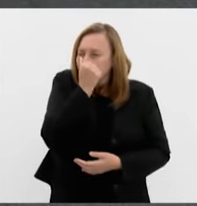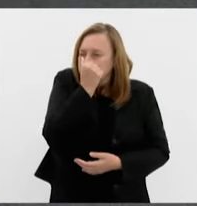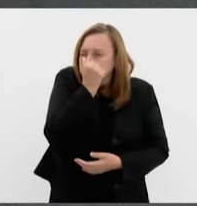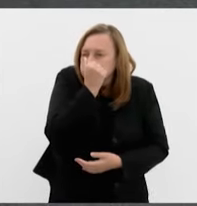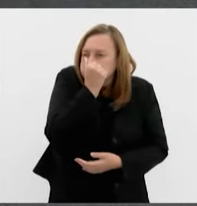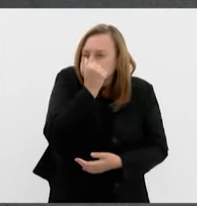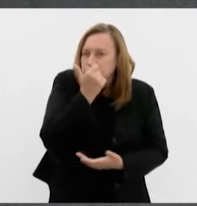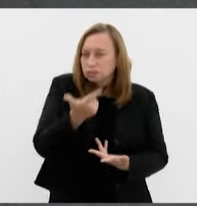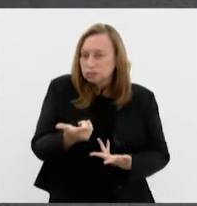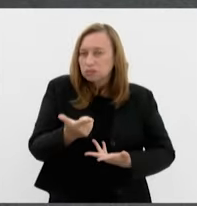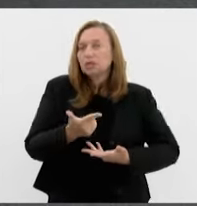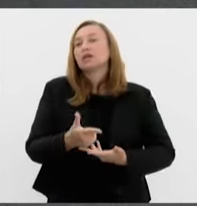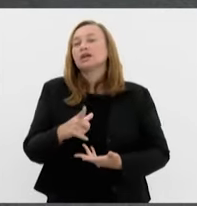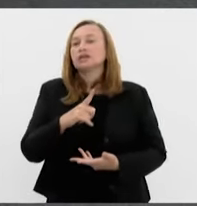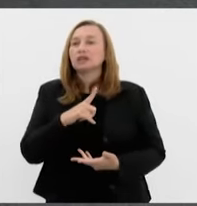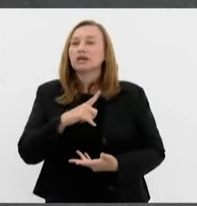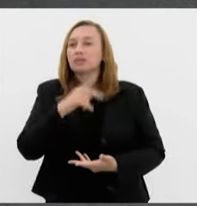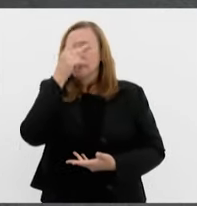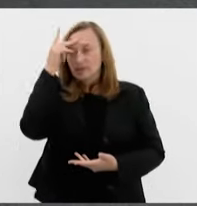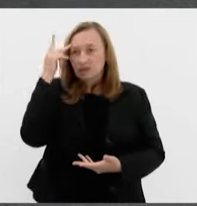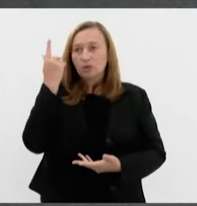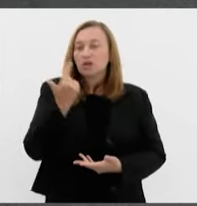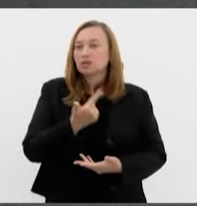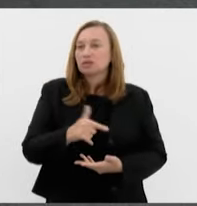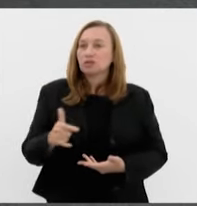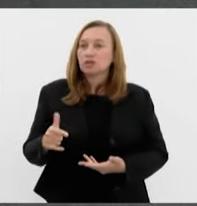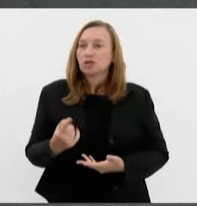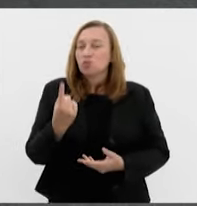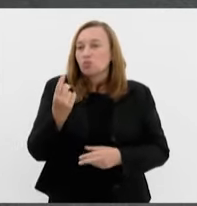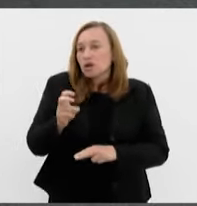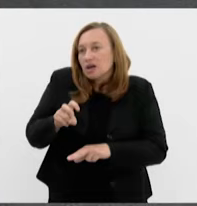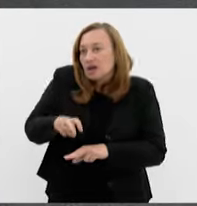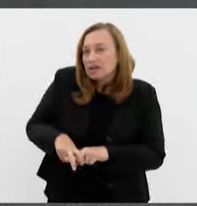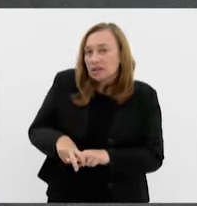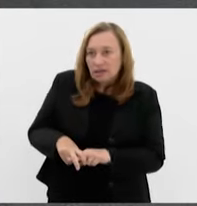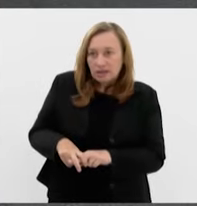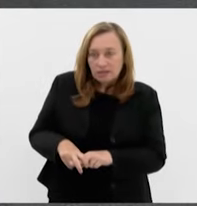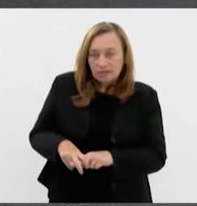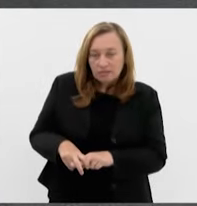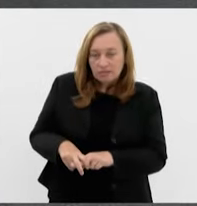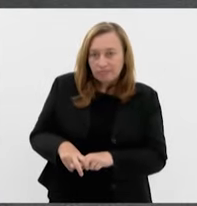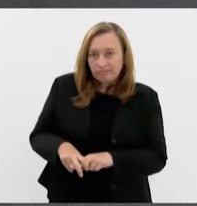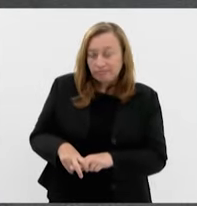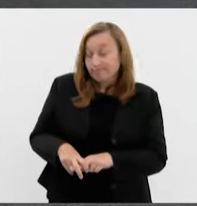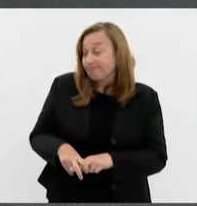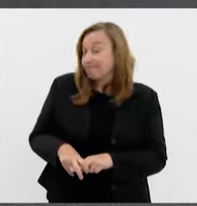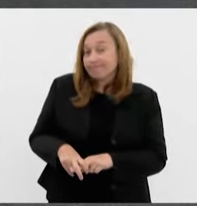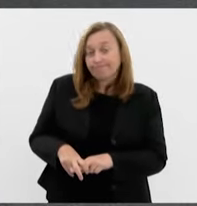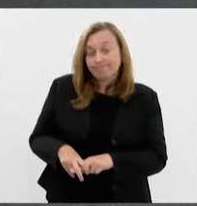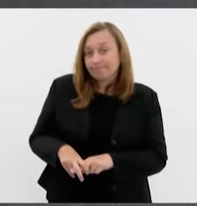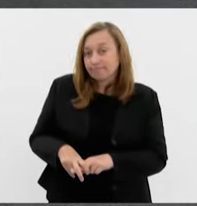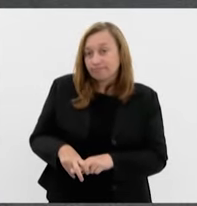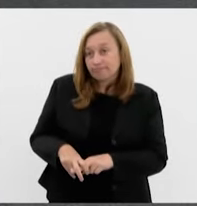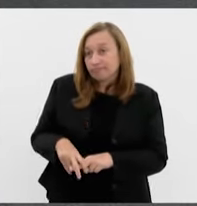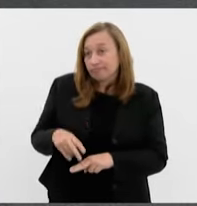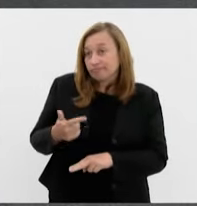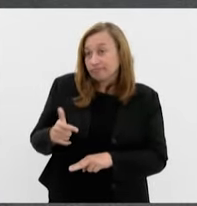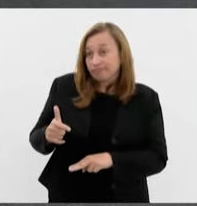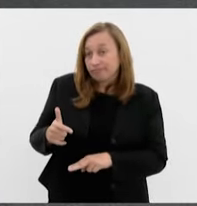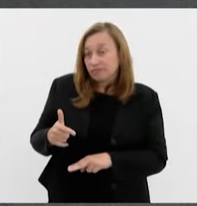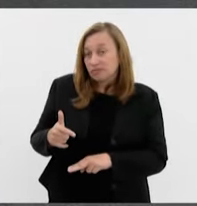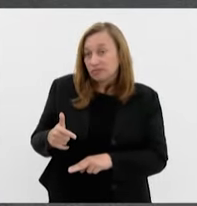muitas vezes a gente tem aí pessoas que não t uma cadeira para para sentar no hospital para um um